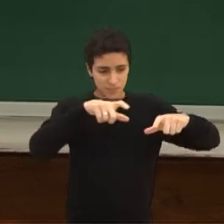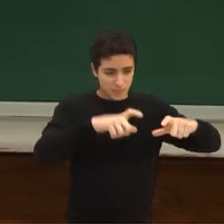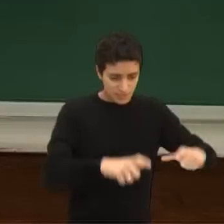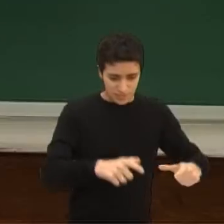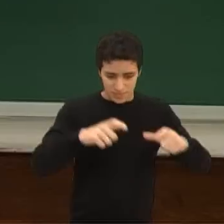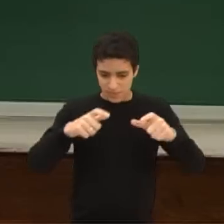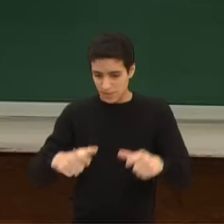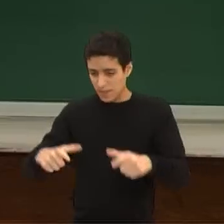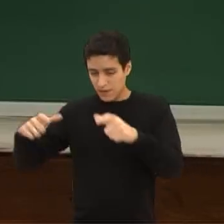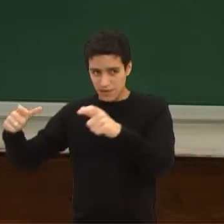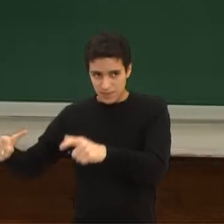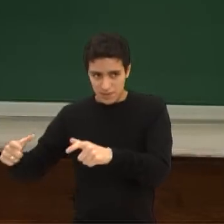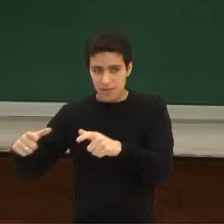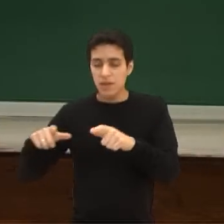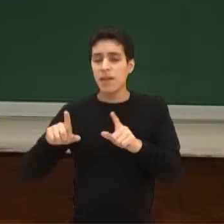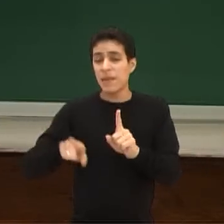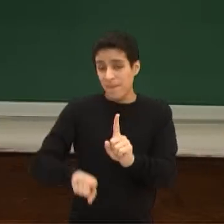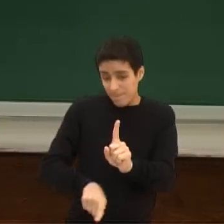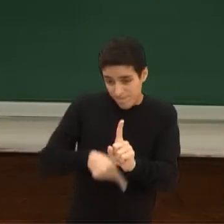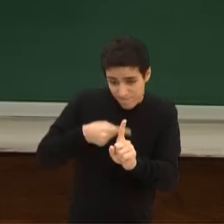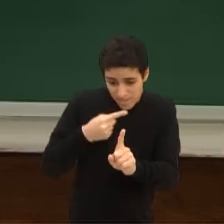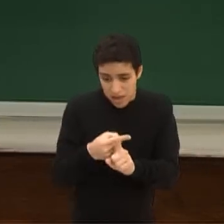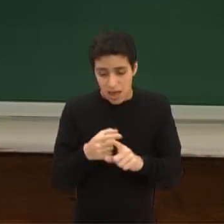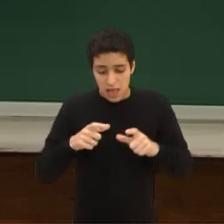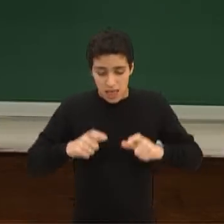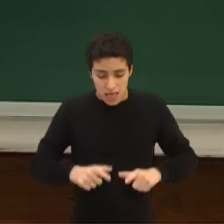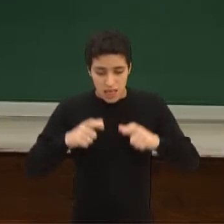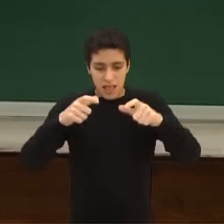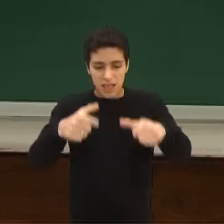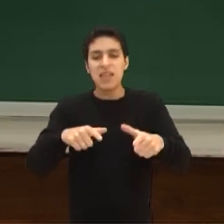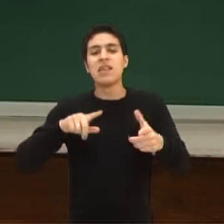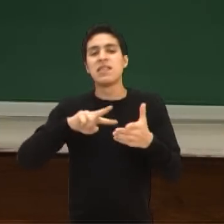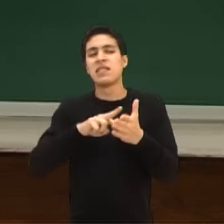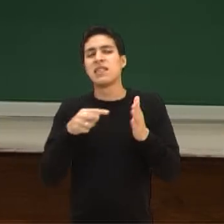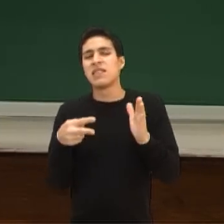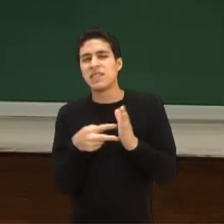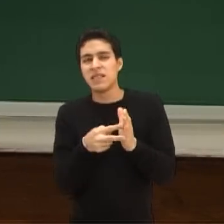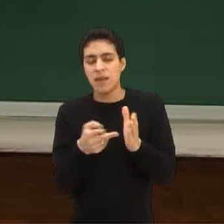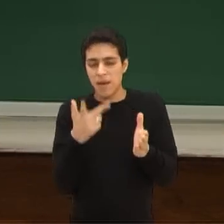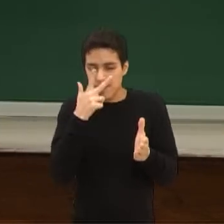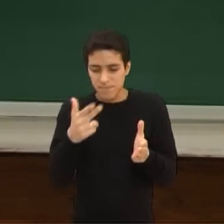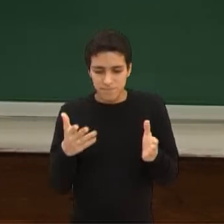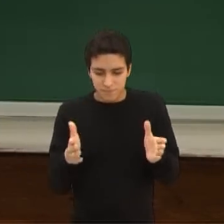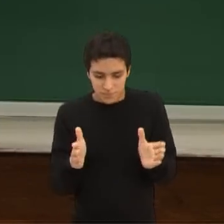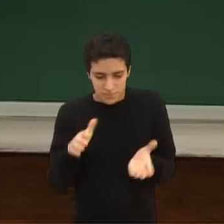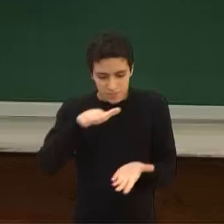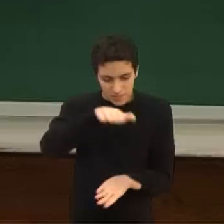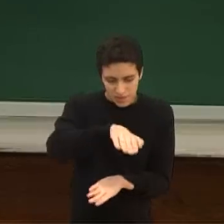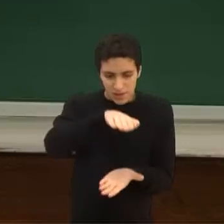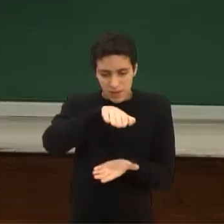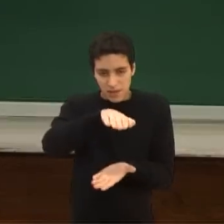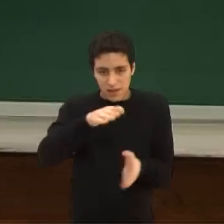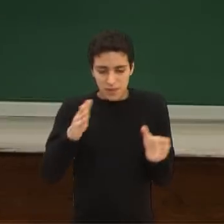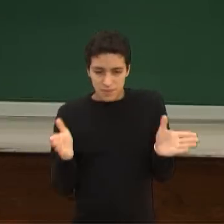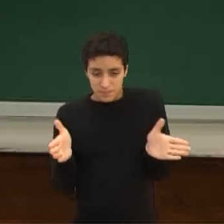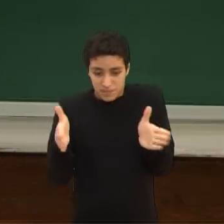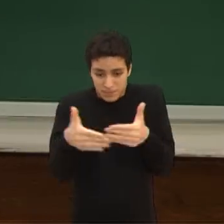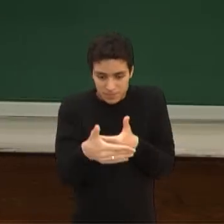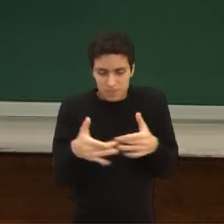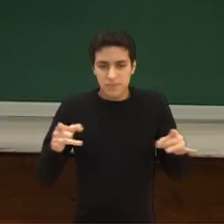mais outros 2 opostos que serão as nossas bases, as tampas do cubo, que é o que vai fechar a